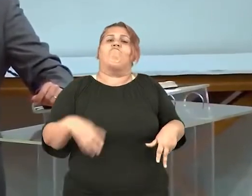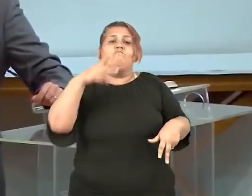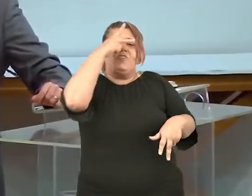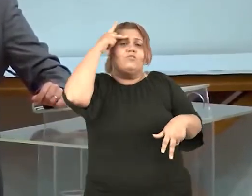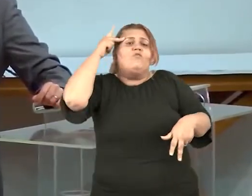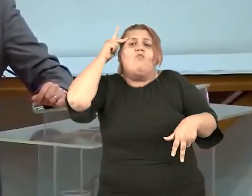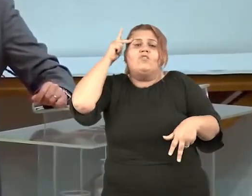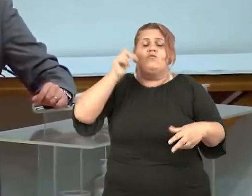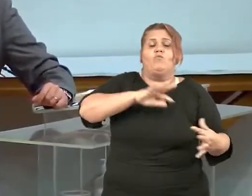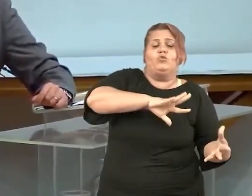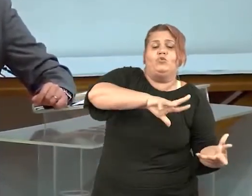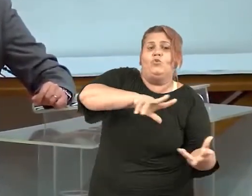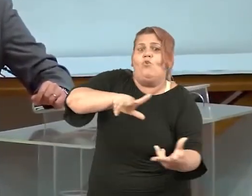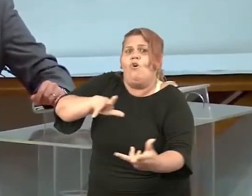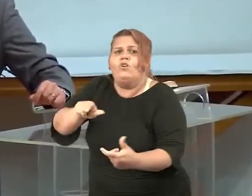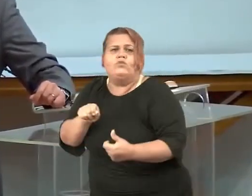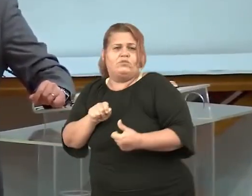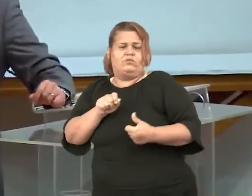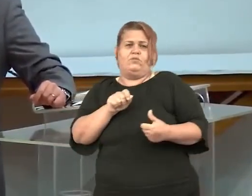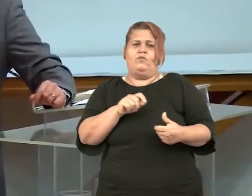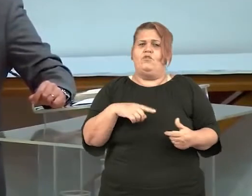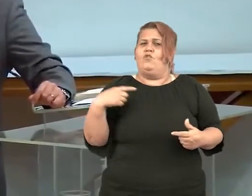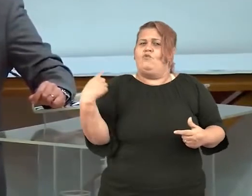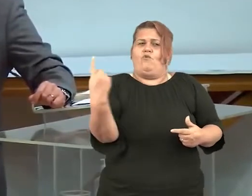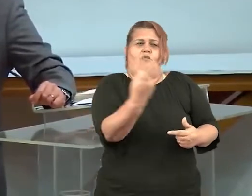Você e eu não sabemos o que vem amanhã,